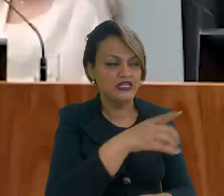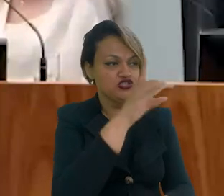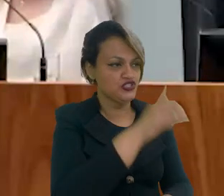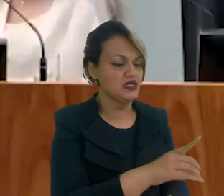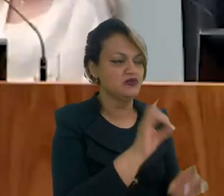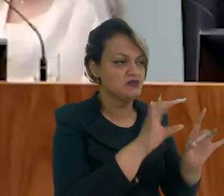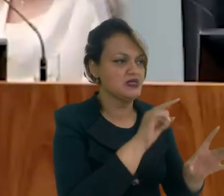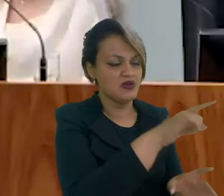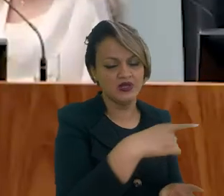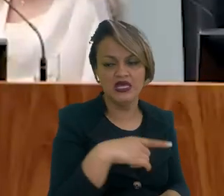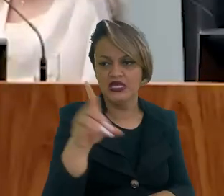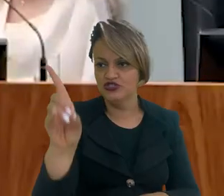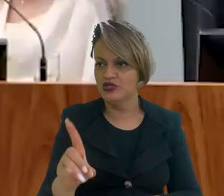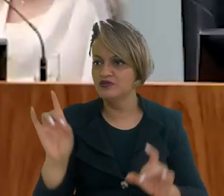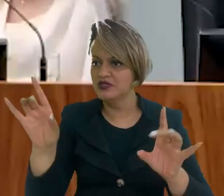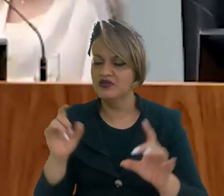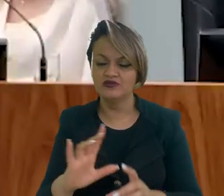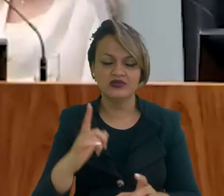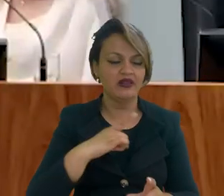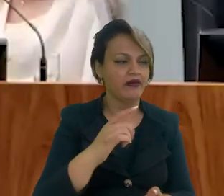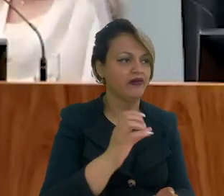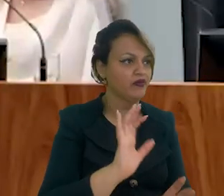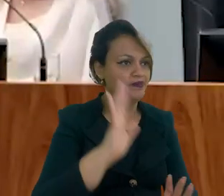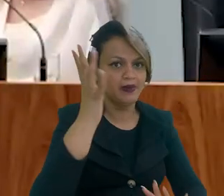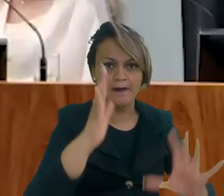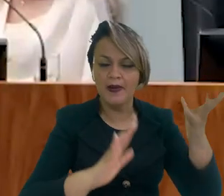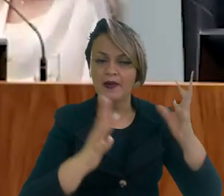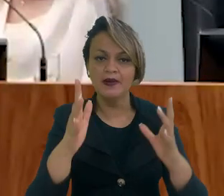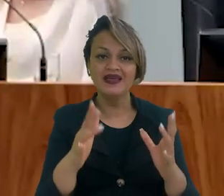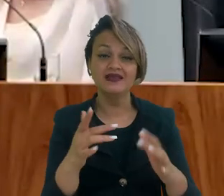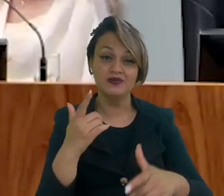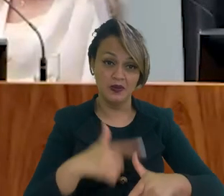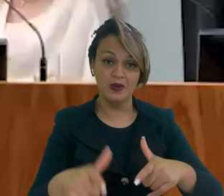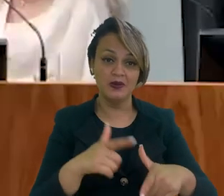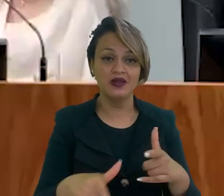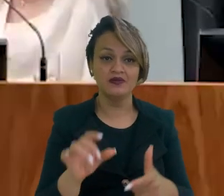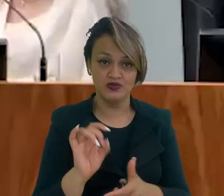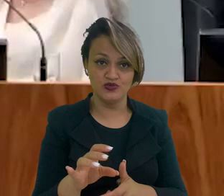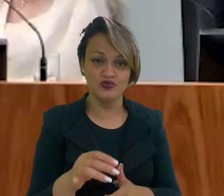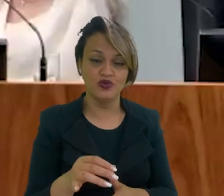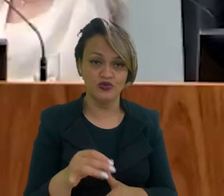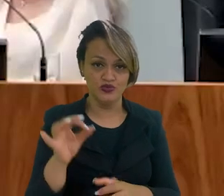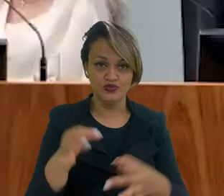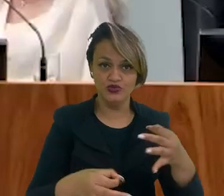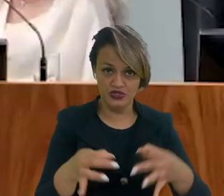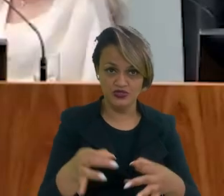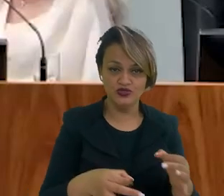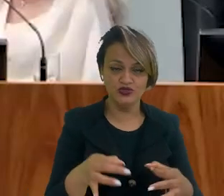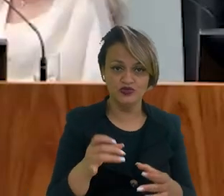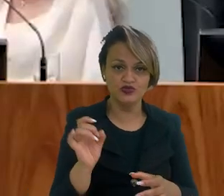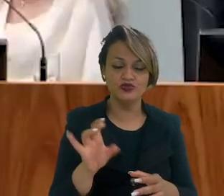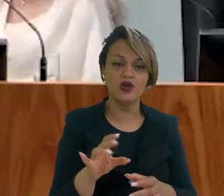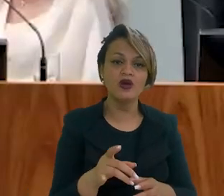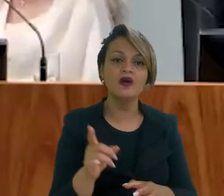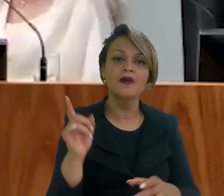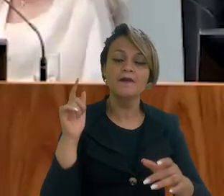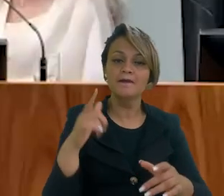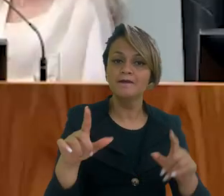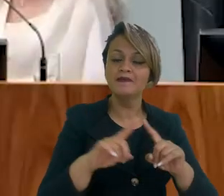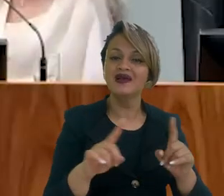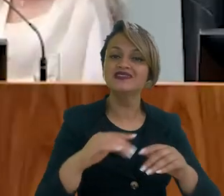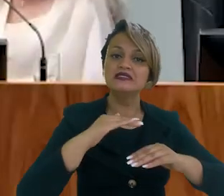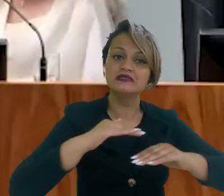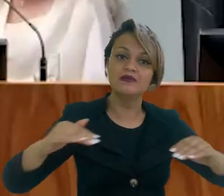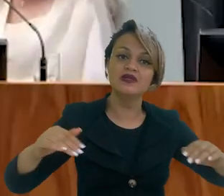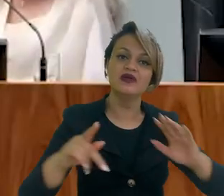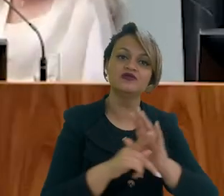que cada hora surge um e isso realmente gera não só um problema jurídico que para nós de interpretação